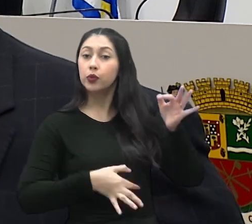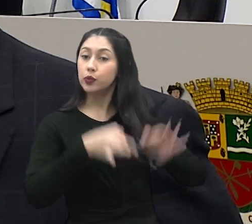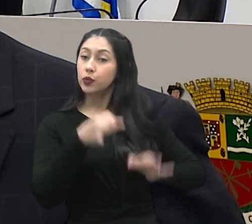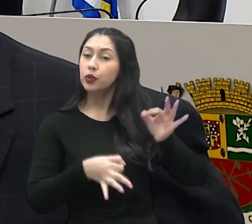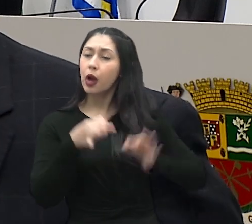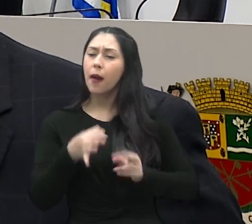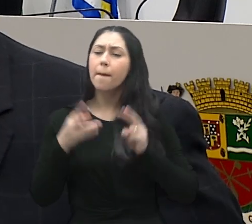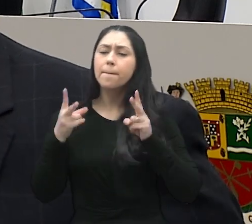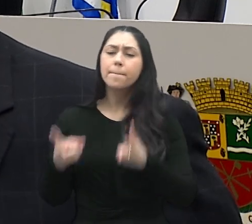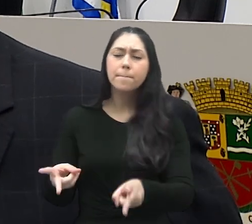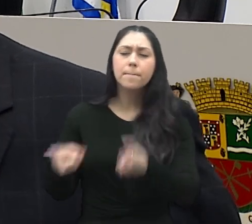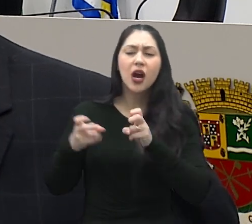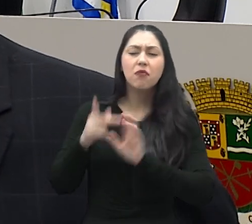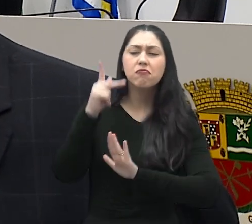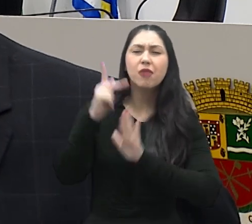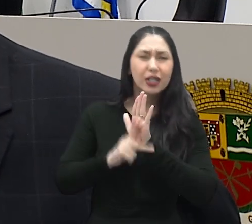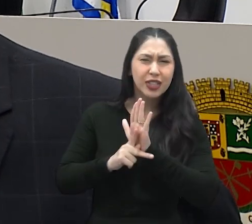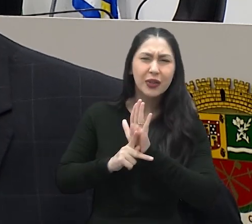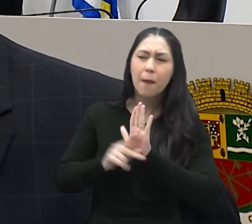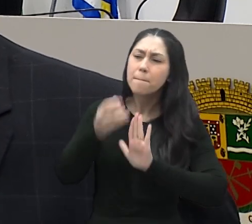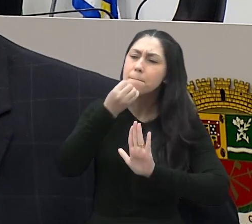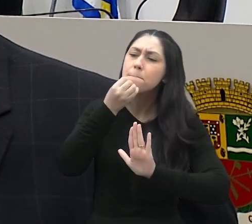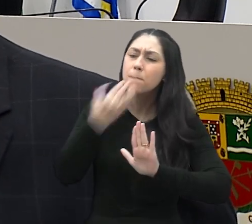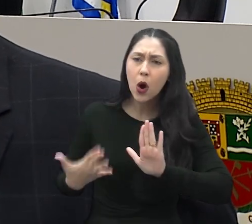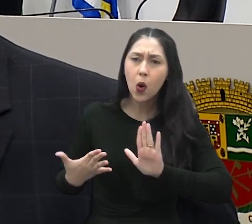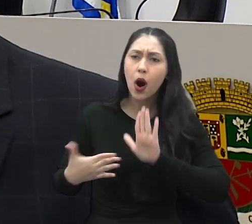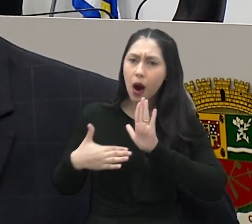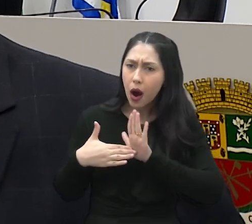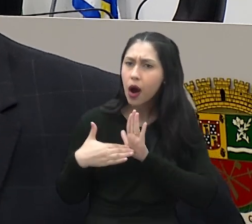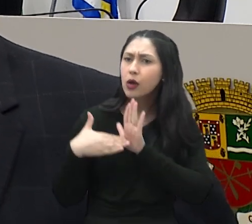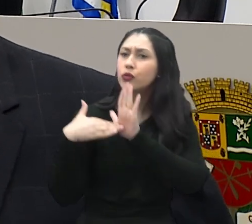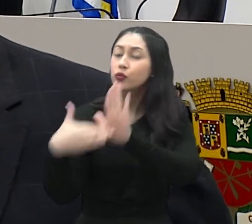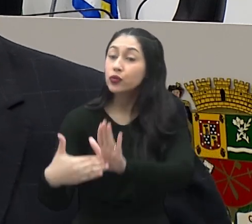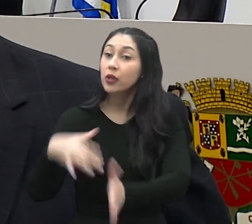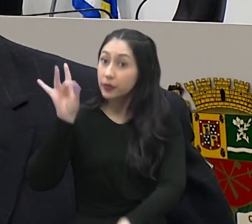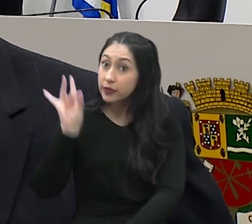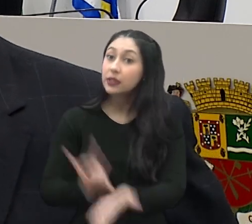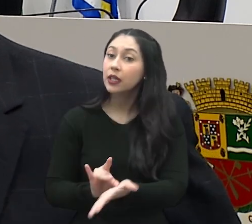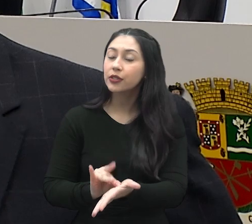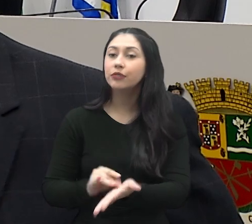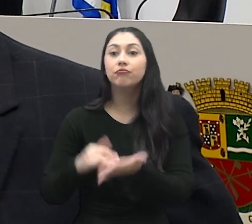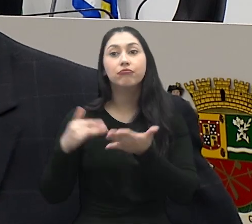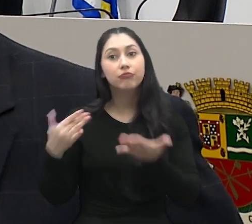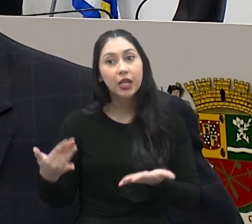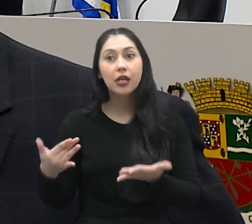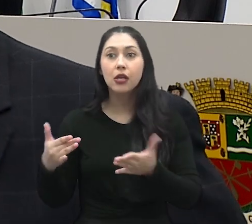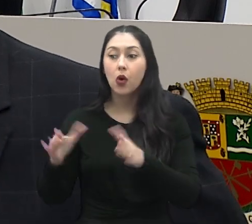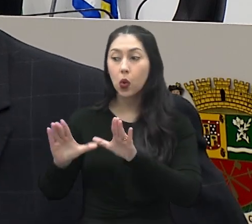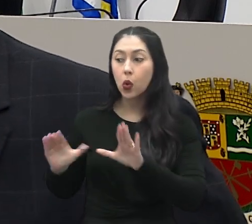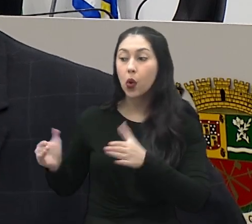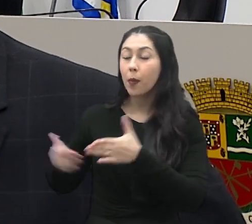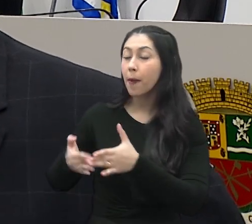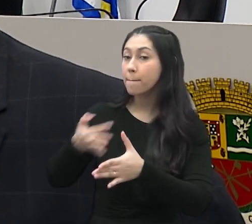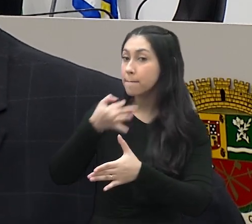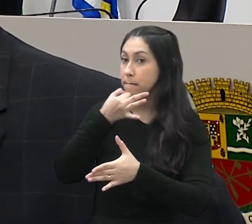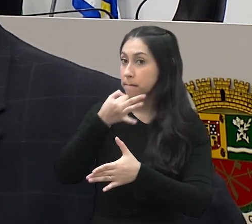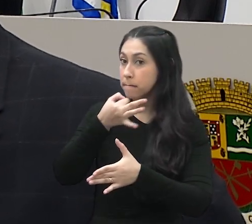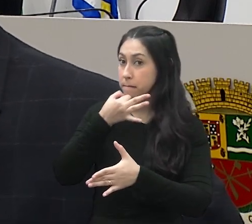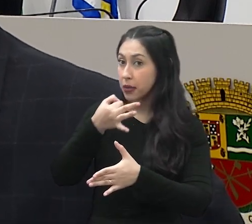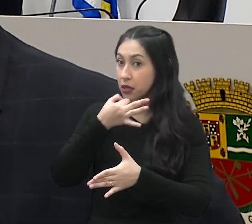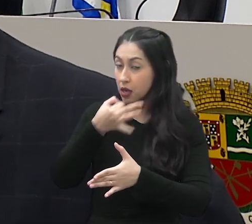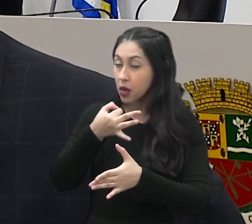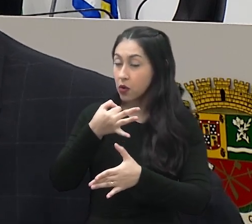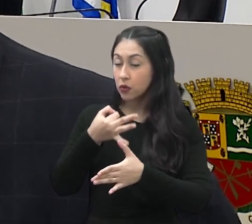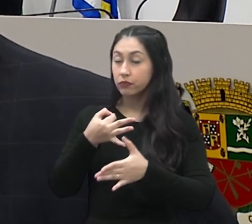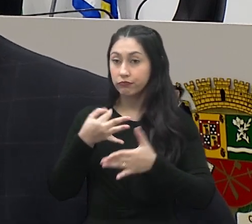a viabilidade, a construção desse projeto, a construção desse parecer jurídico para que o projeto